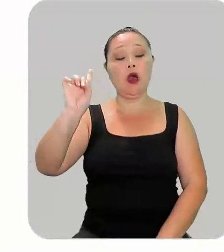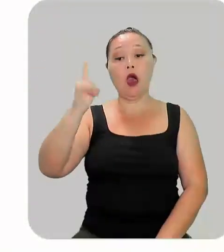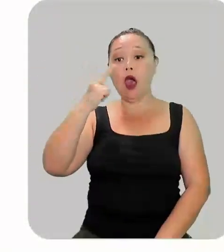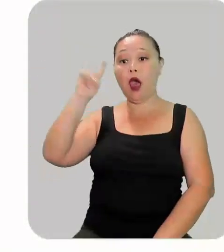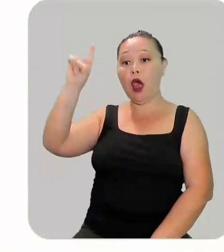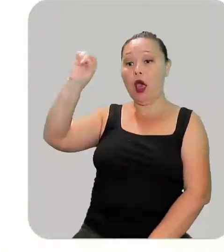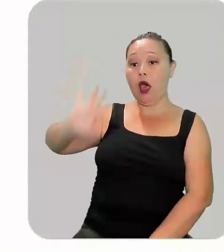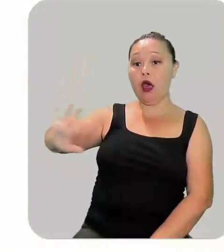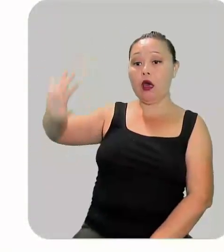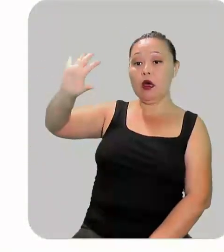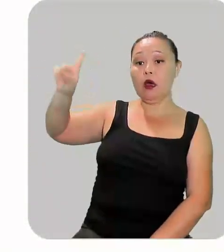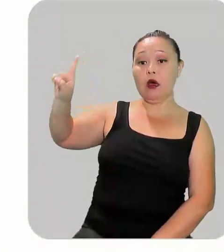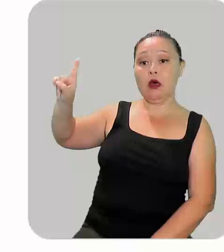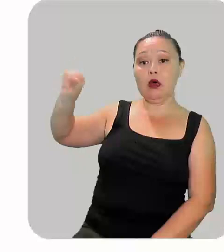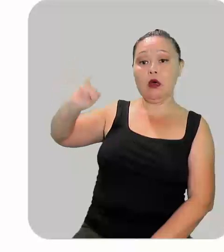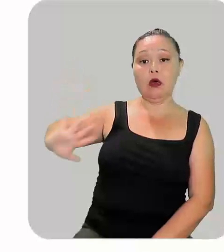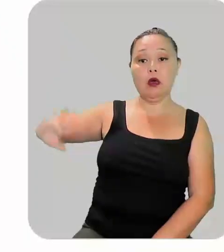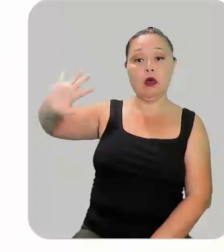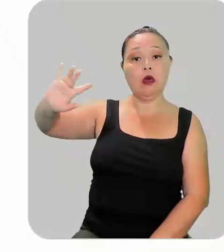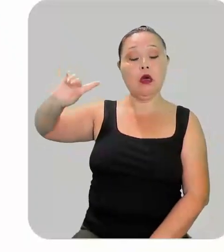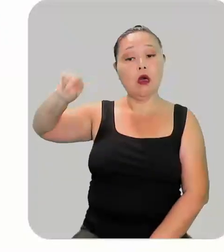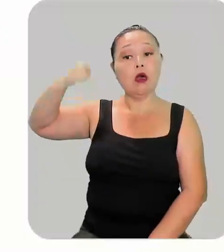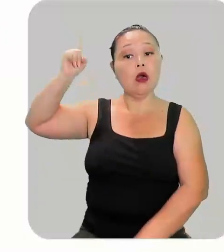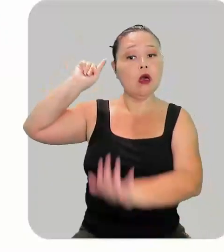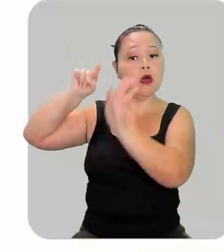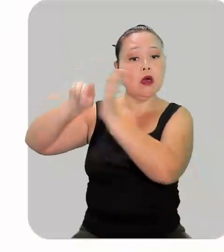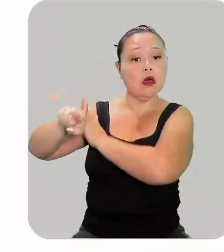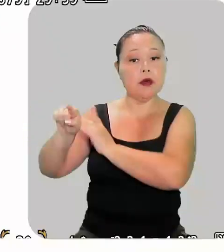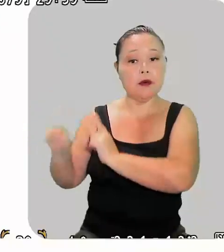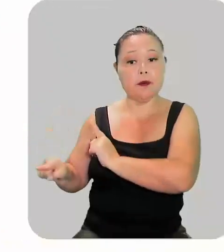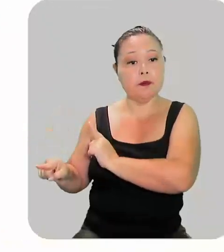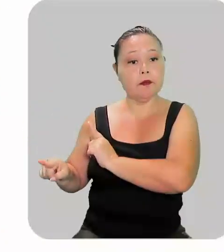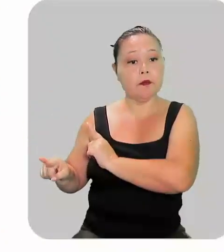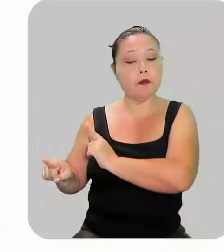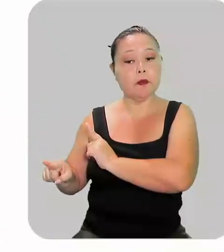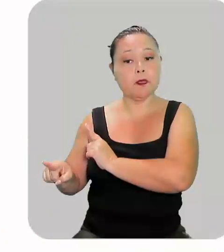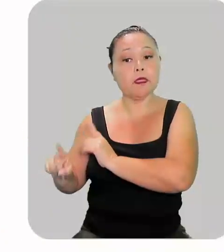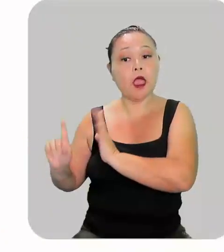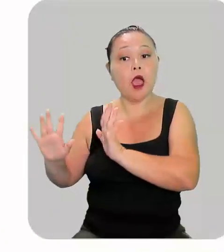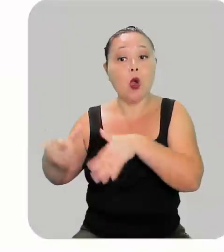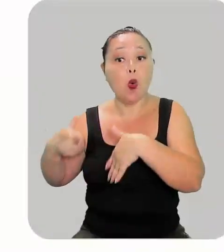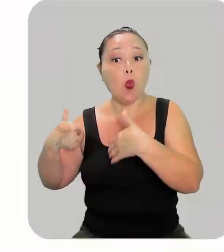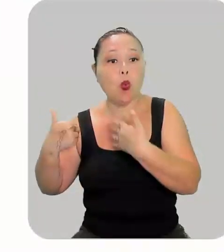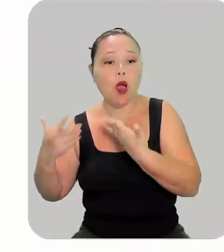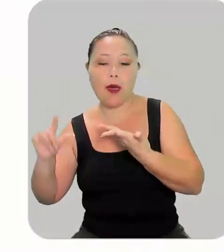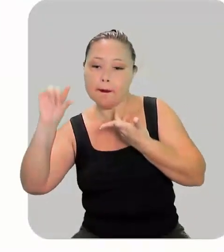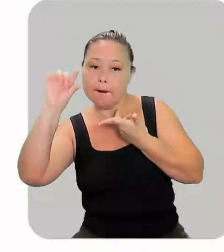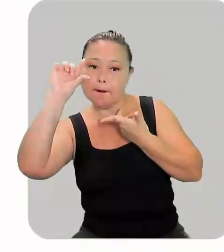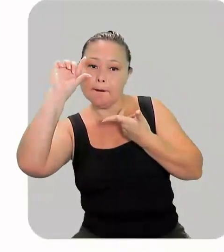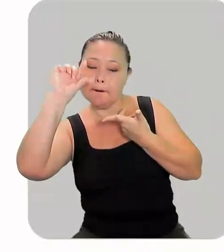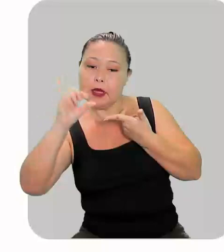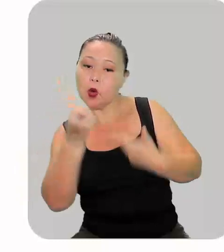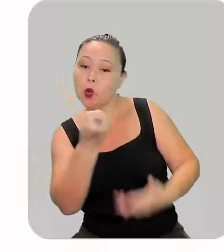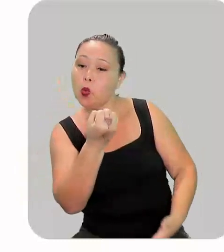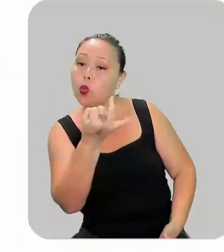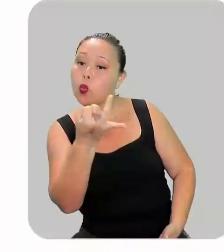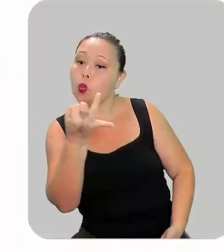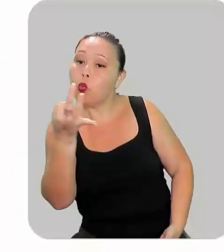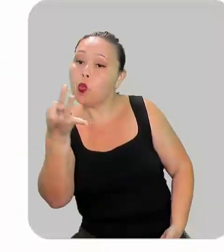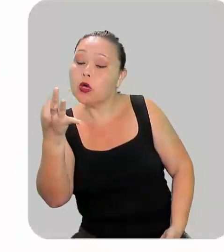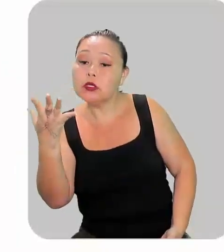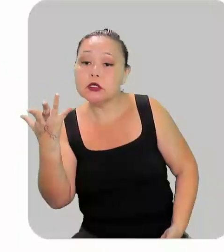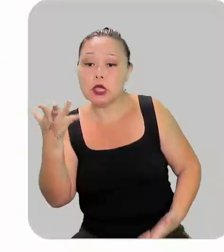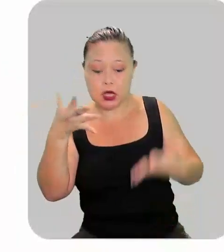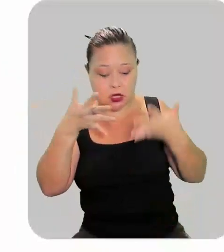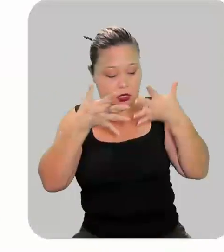devem analisar. E aí vem a pergunta. Comando. Qual a